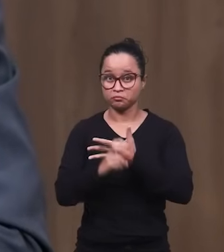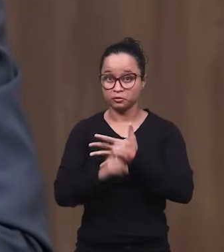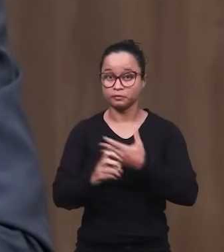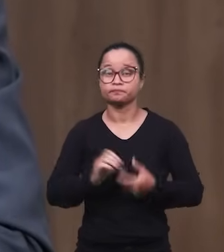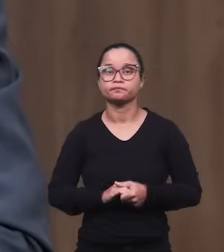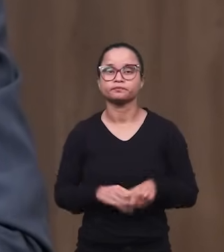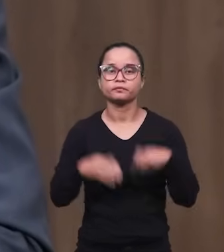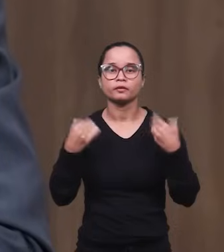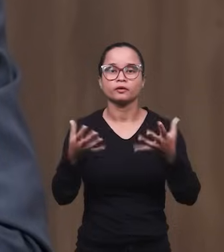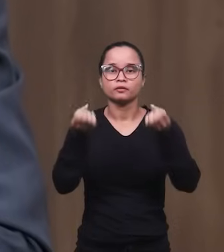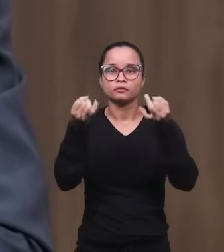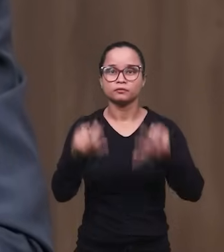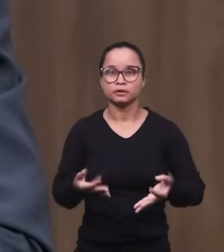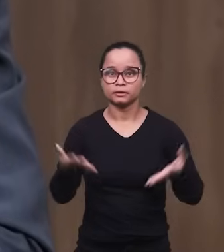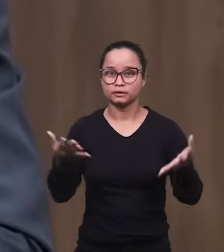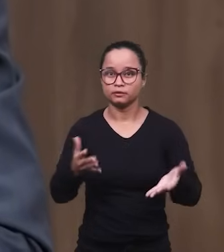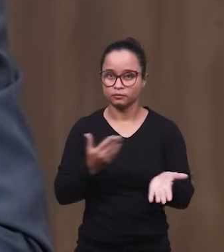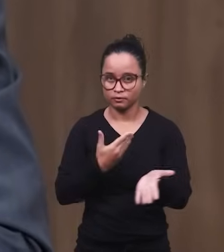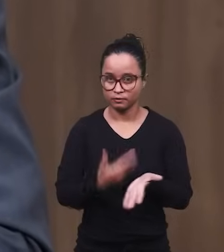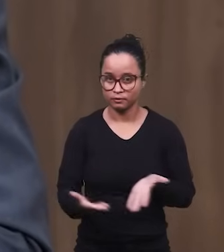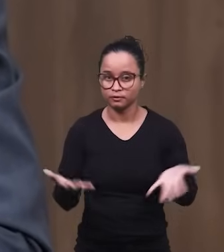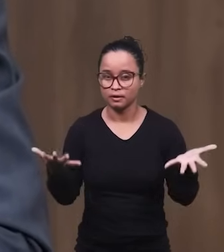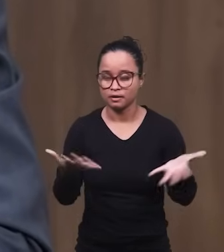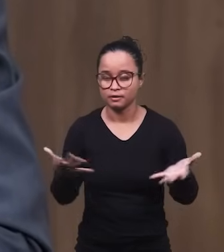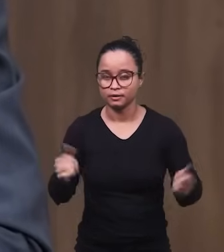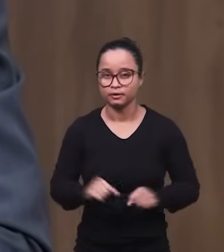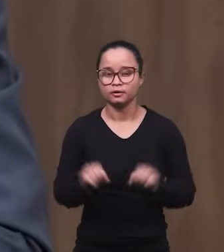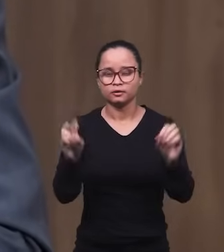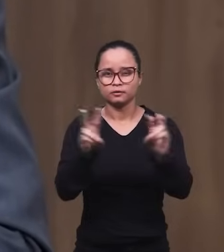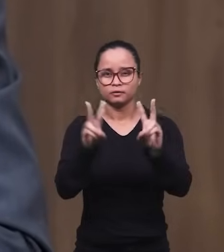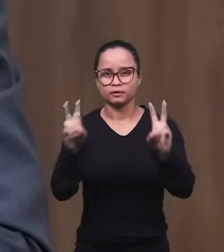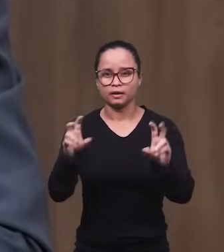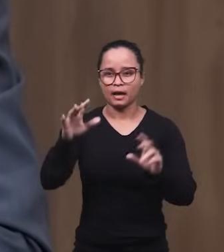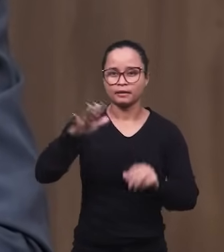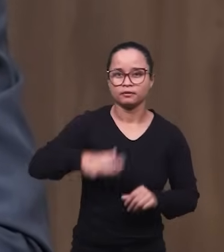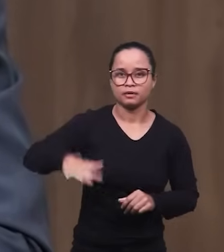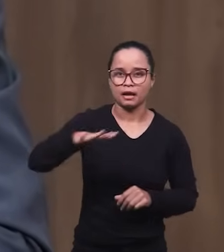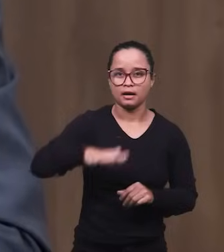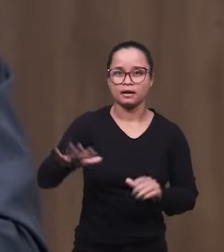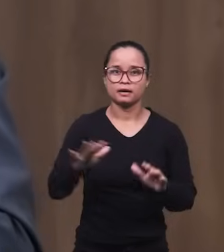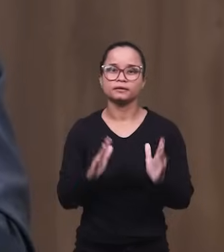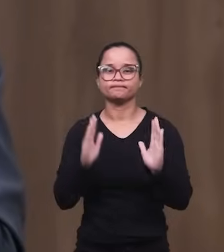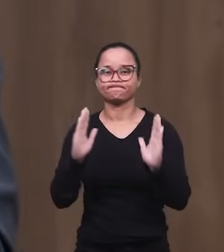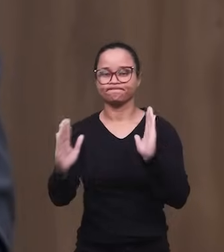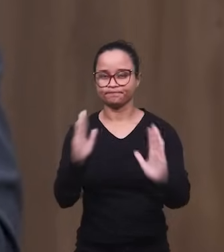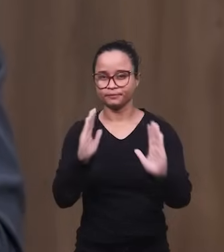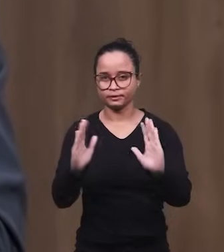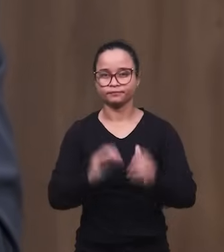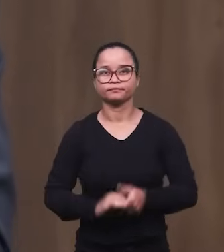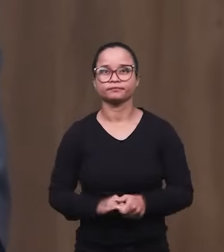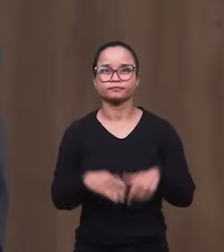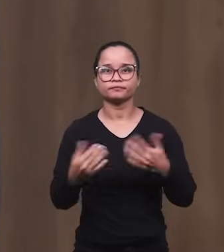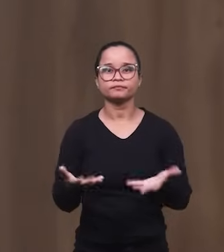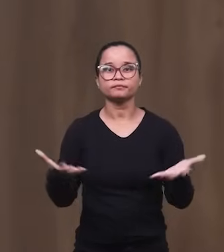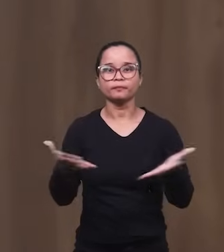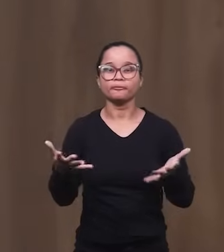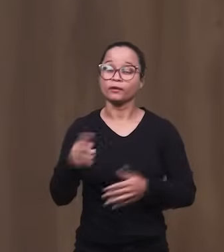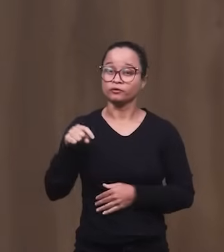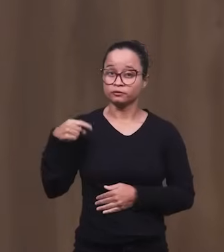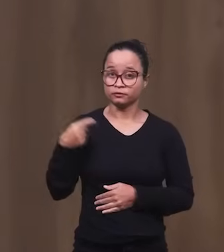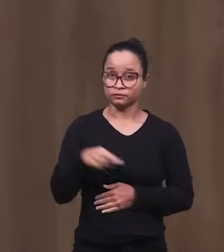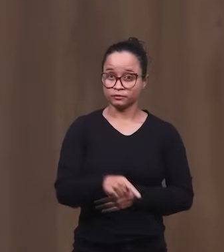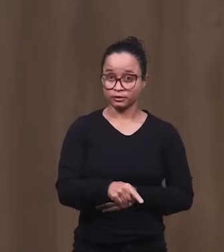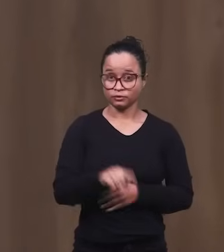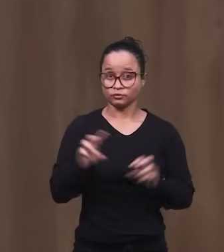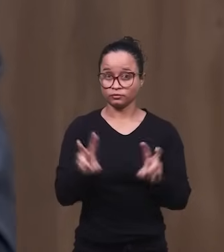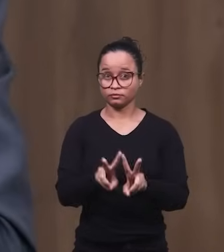medida. Então lá nós falamos de uma forma inicial sobre o tempo, o espaço-tempo, e no episódio de hoje é que nós vamos